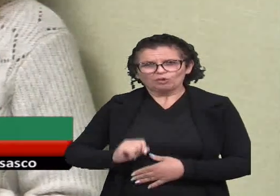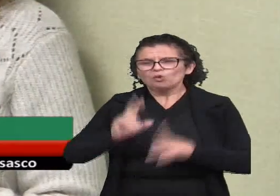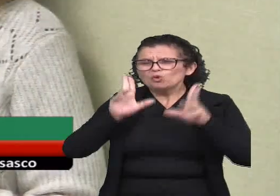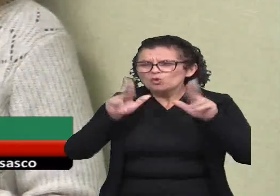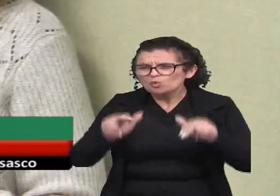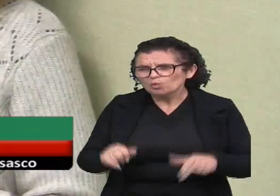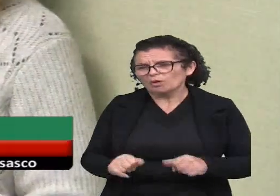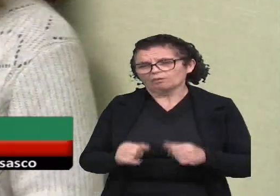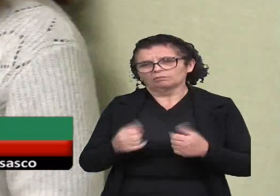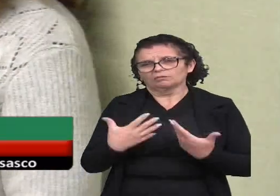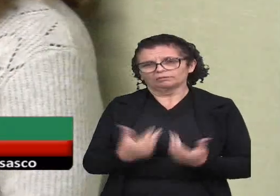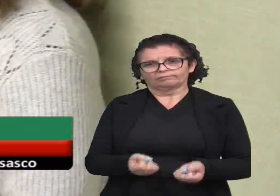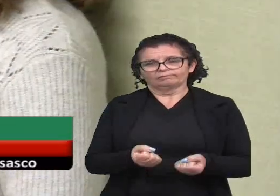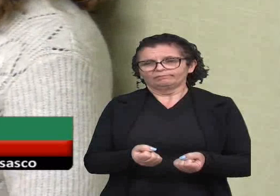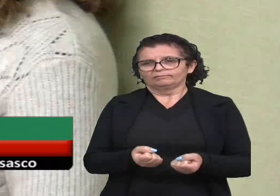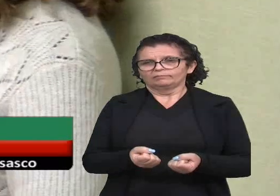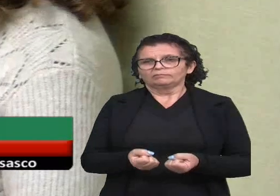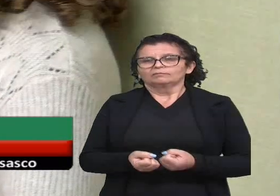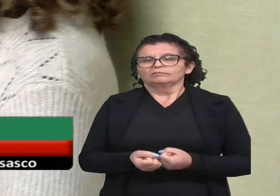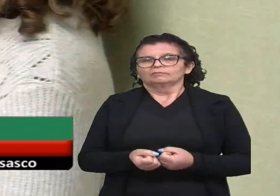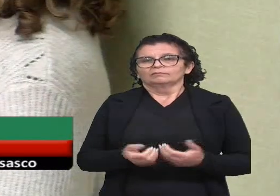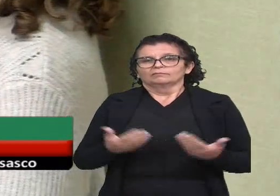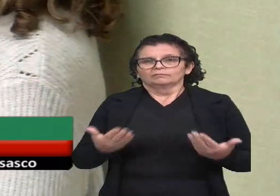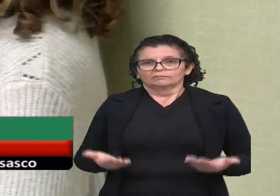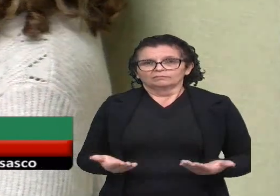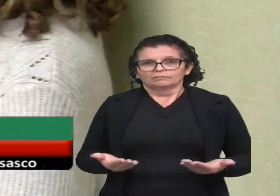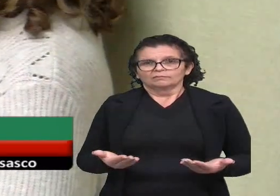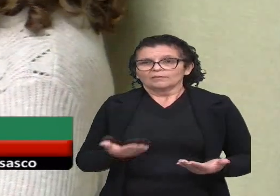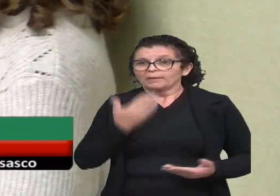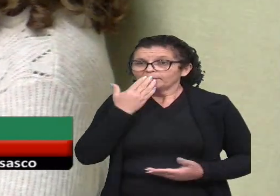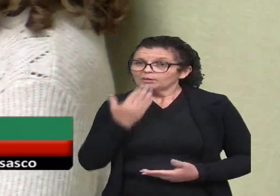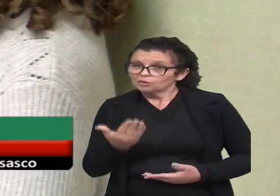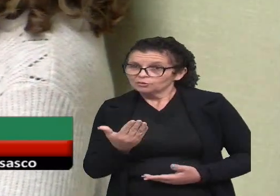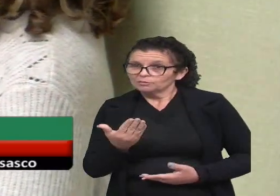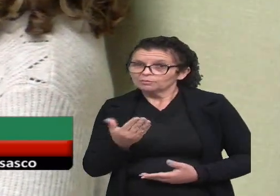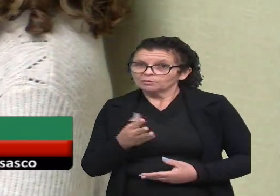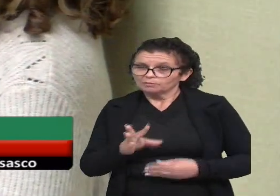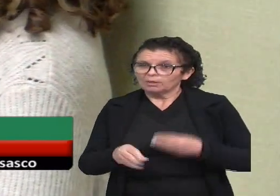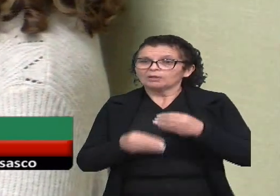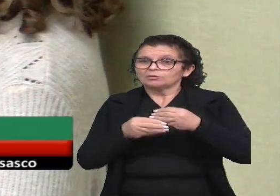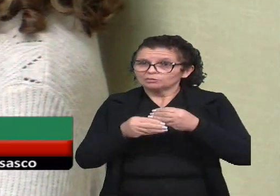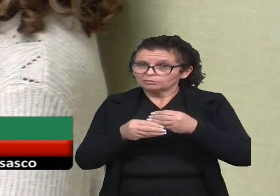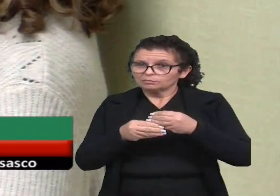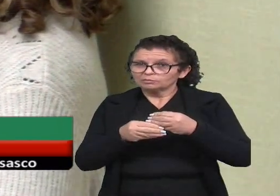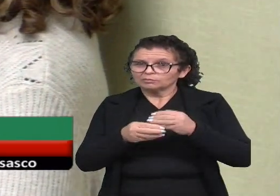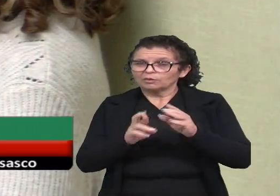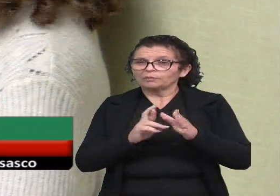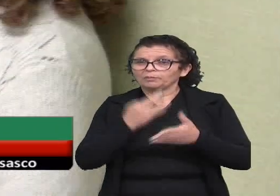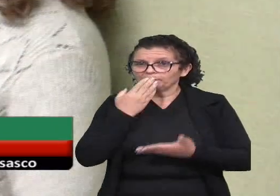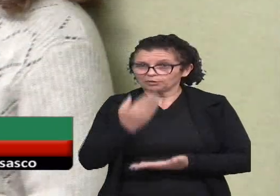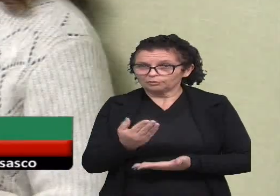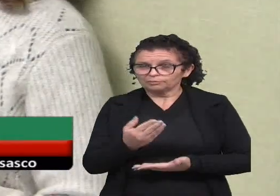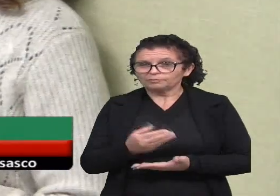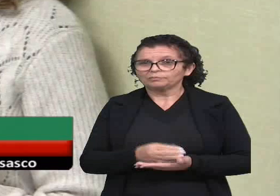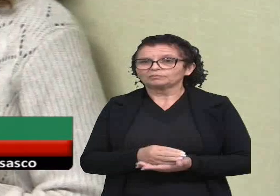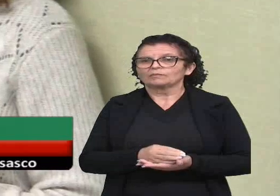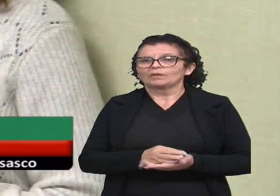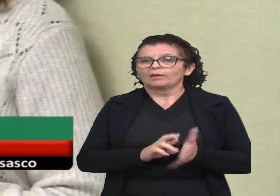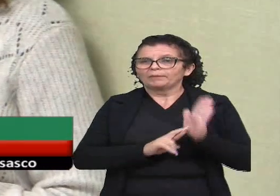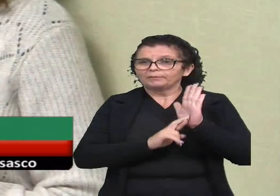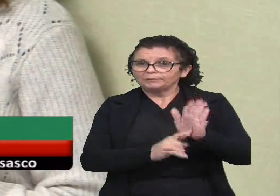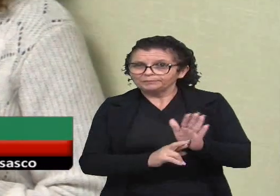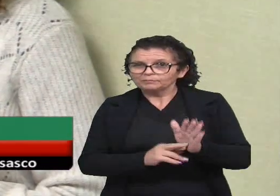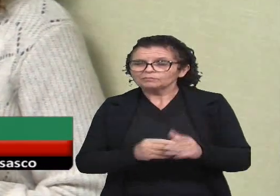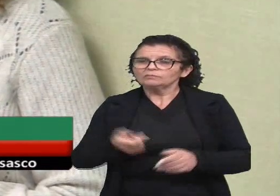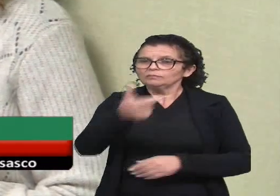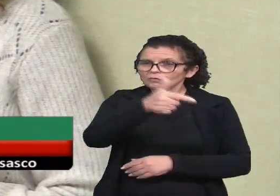nessa casa. Agora, ele pediu para a inclusão do requerimento. O requerimento foi